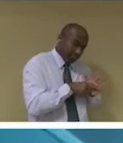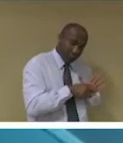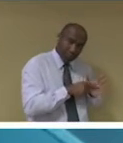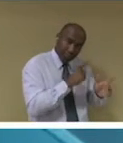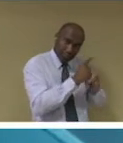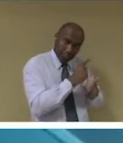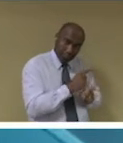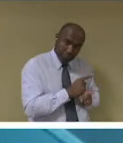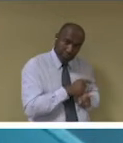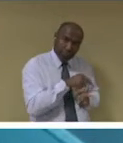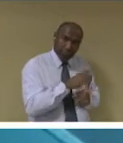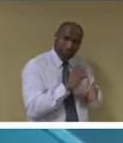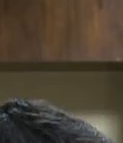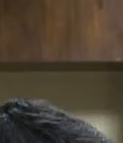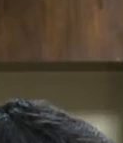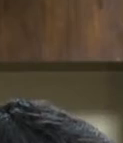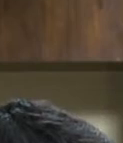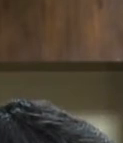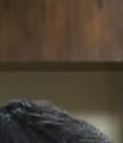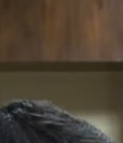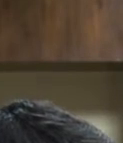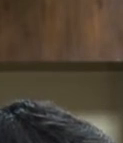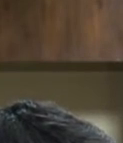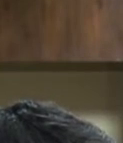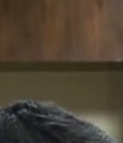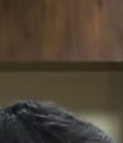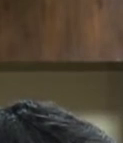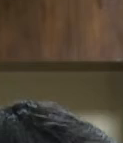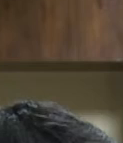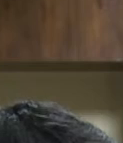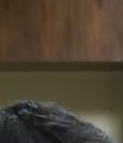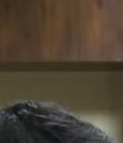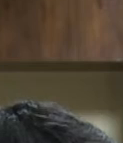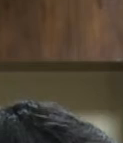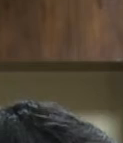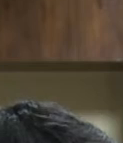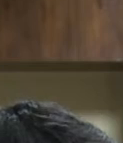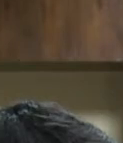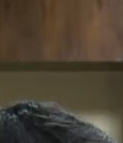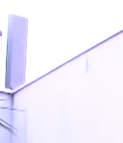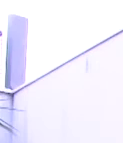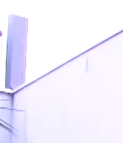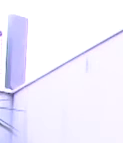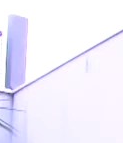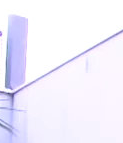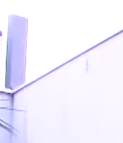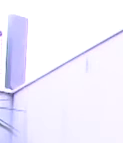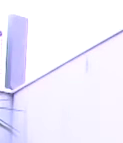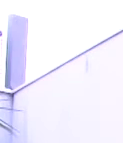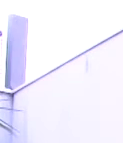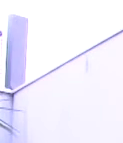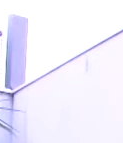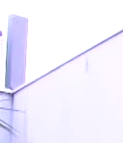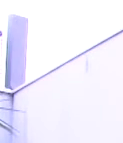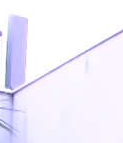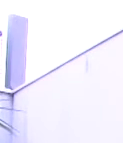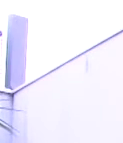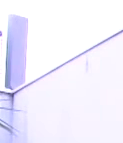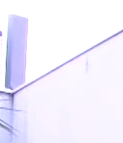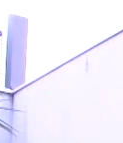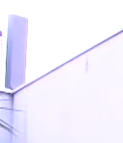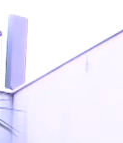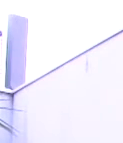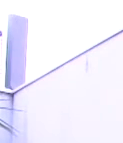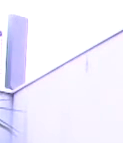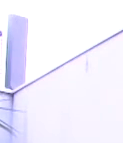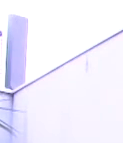procedente. Esse foi o julgamento do Pleno do Tribunal de Contas de Mato Grosso ao processo de representação externa